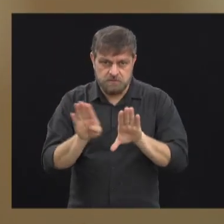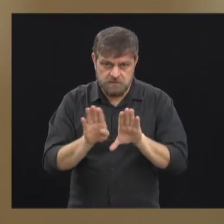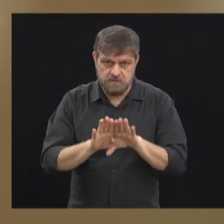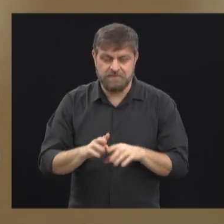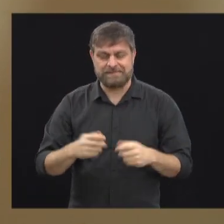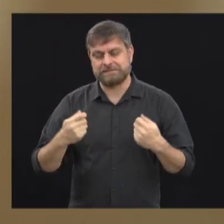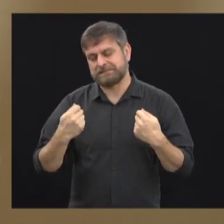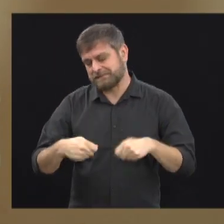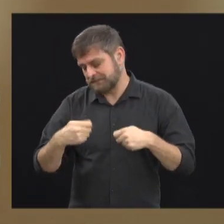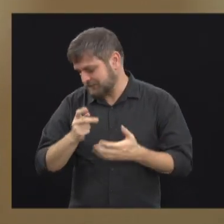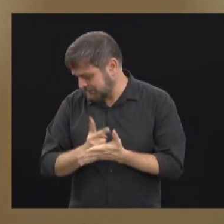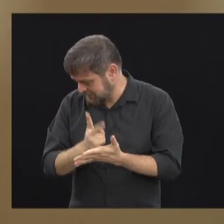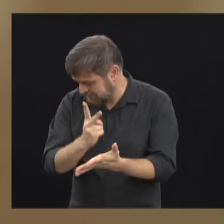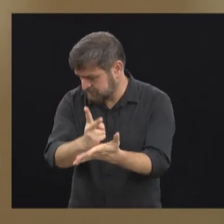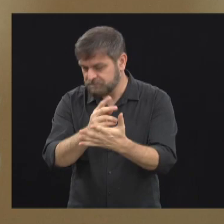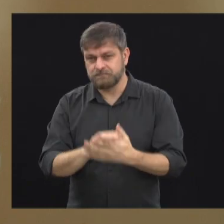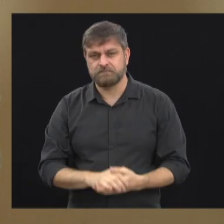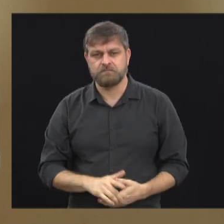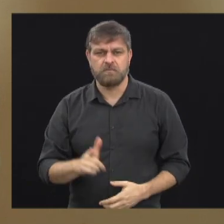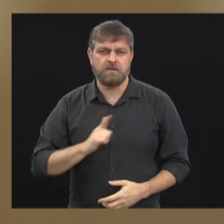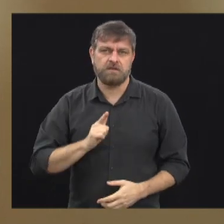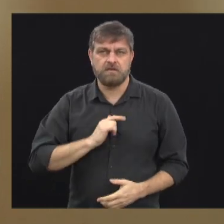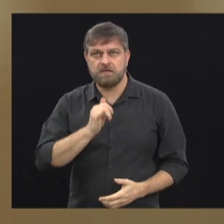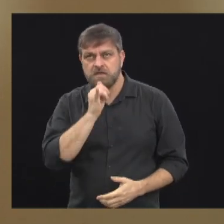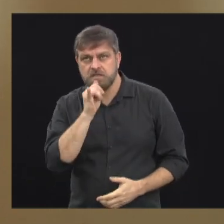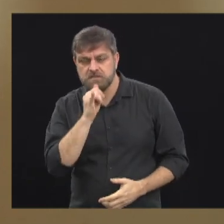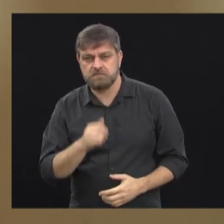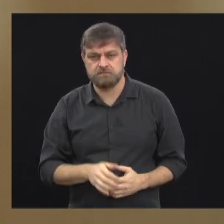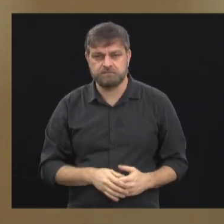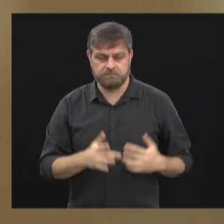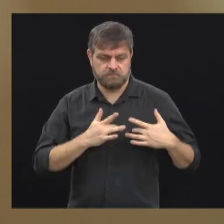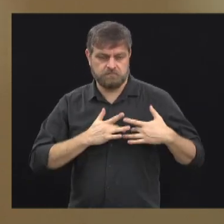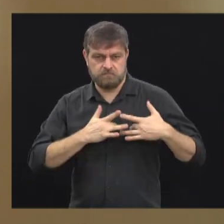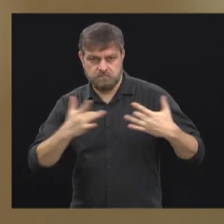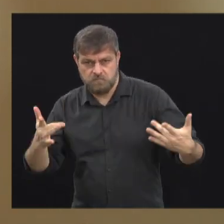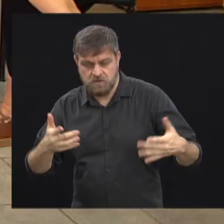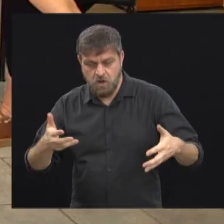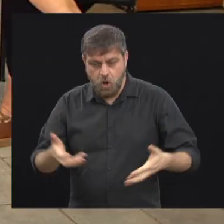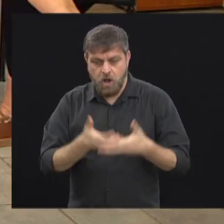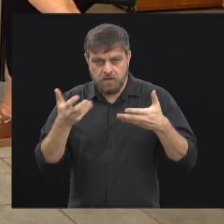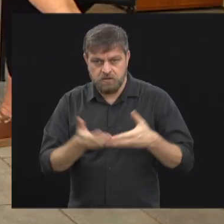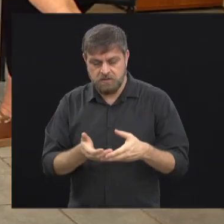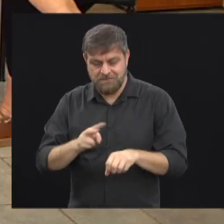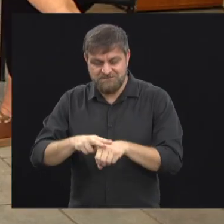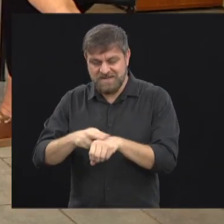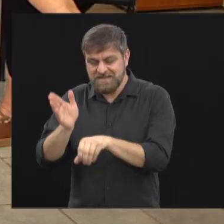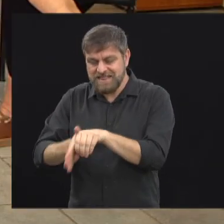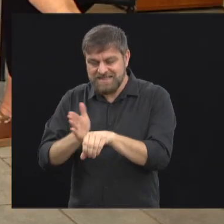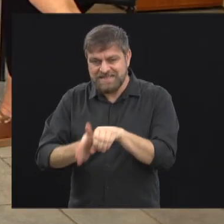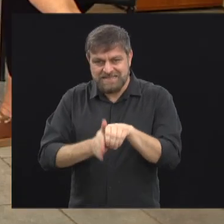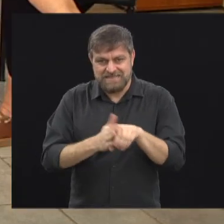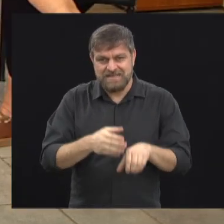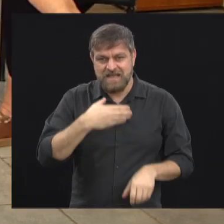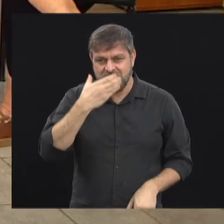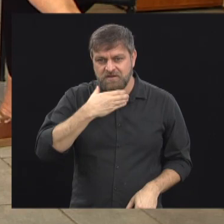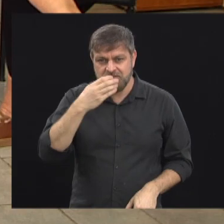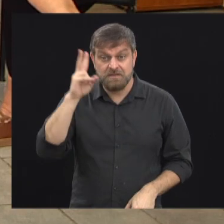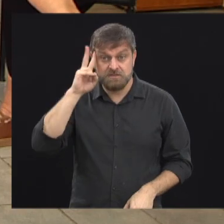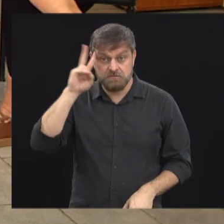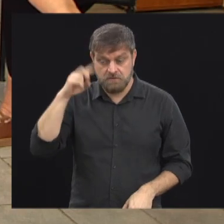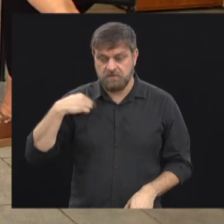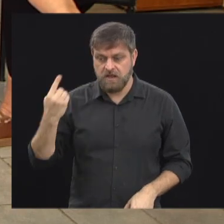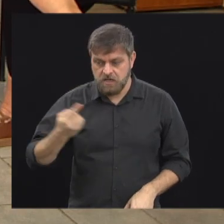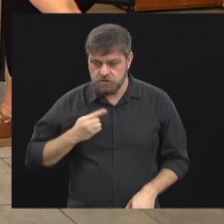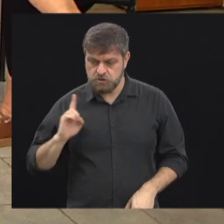sempre precisa. Nós temos doação de verduras, legumes e frutas, toda segunda-feira a